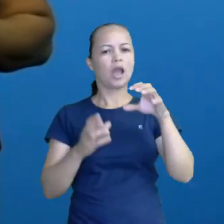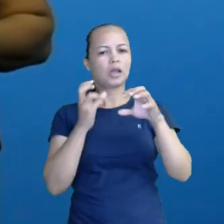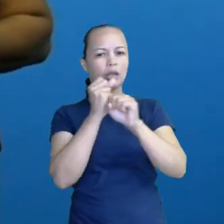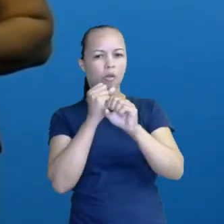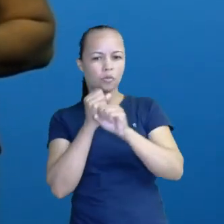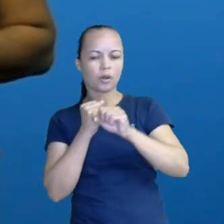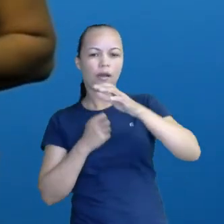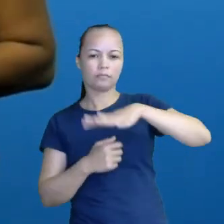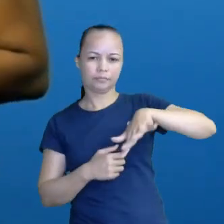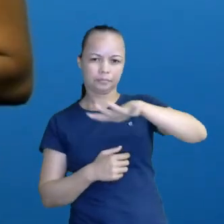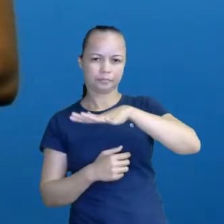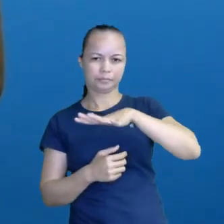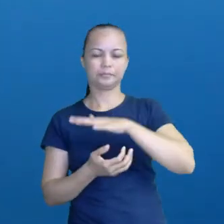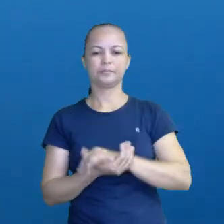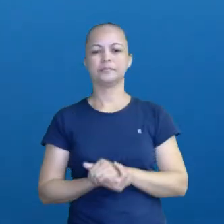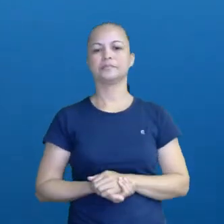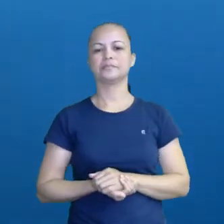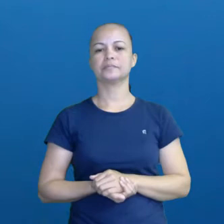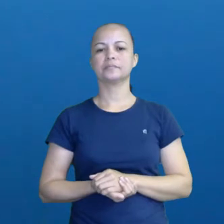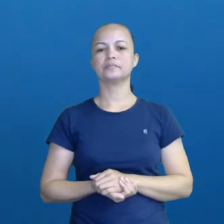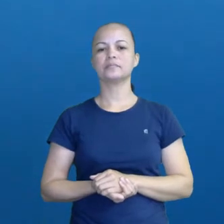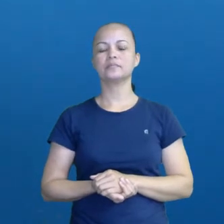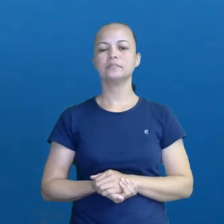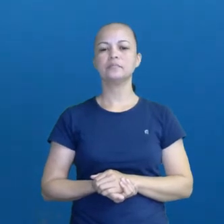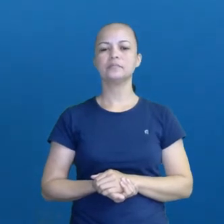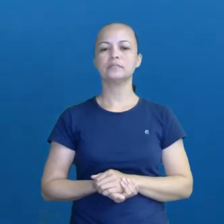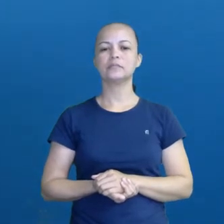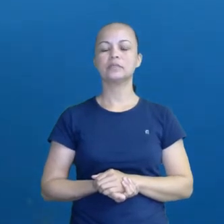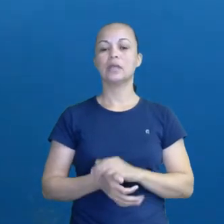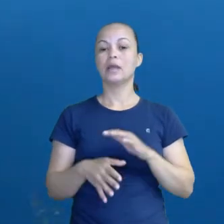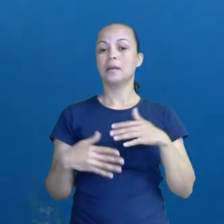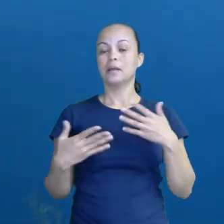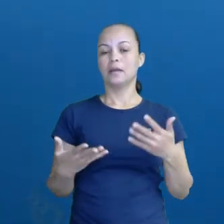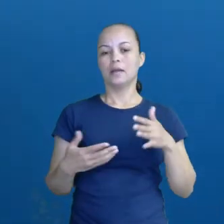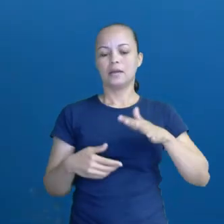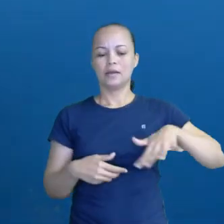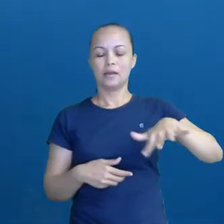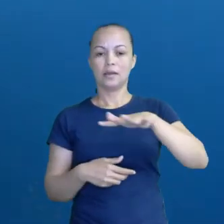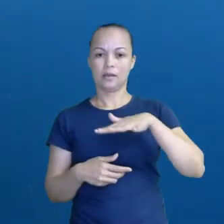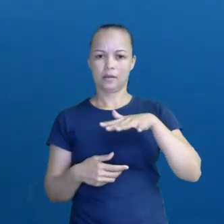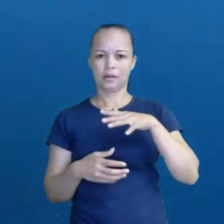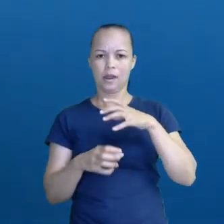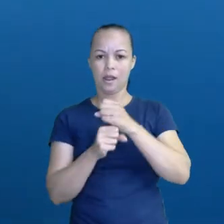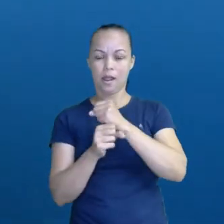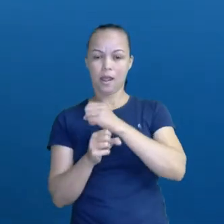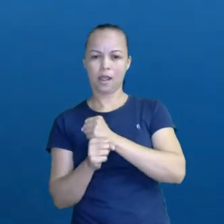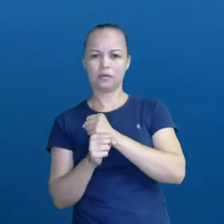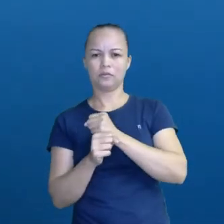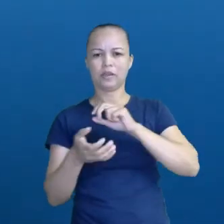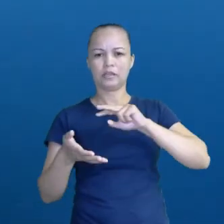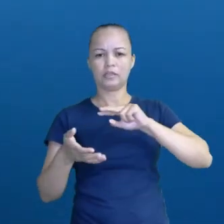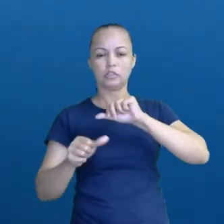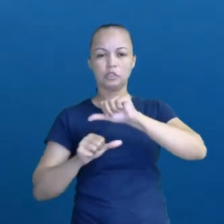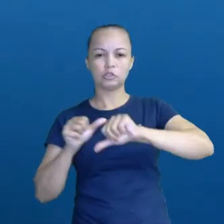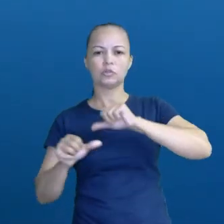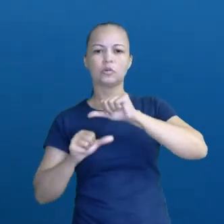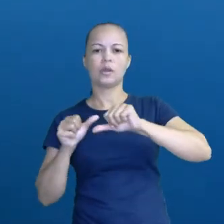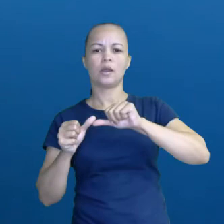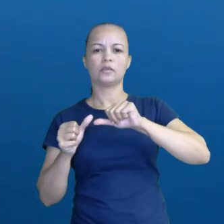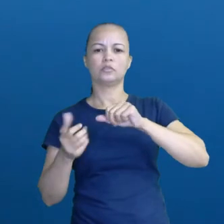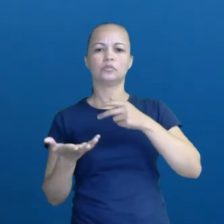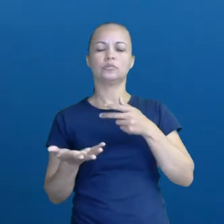calcular a área e para calcular a área a gente vai substituir a nossa